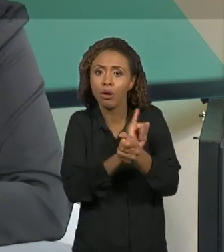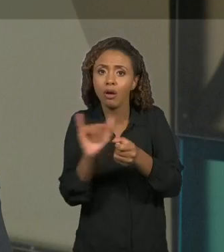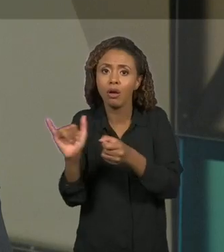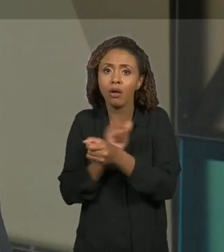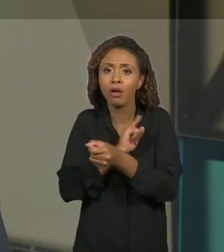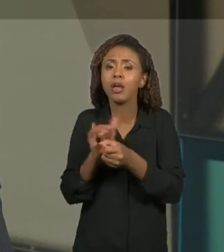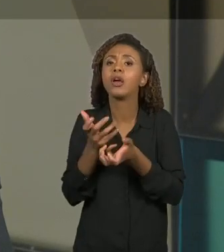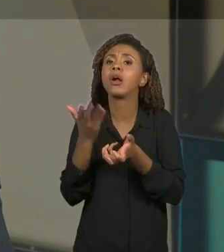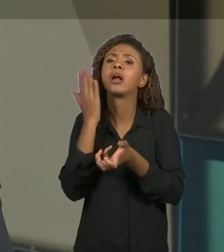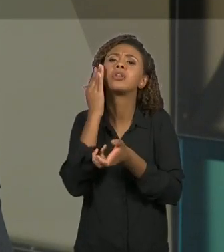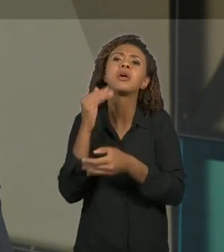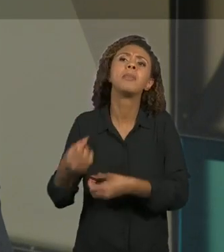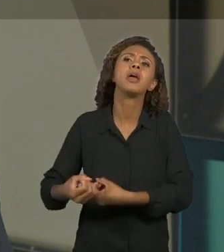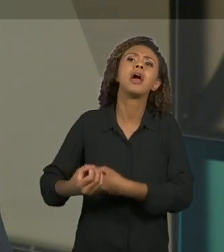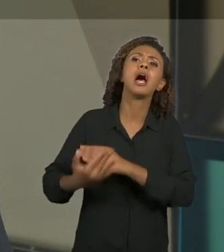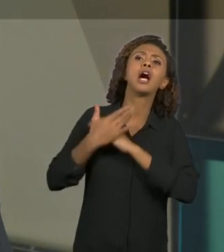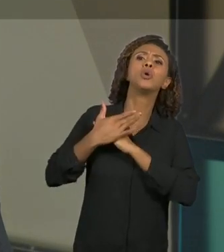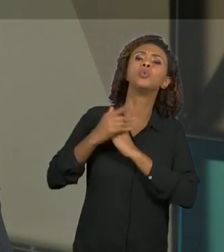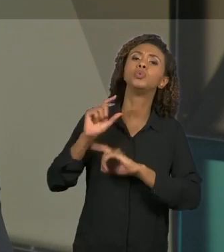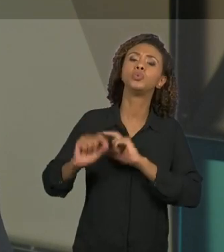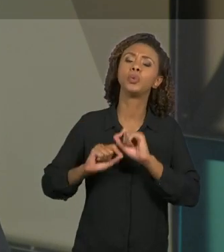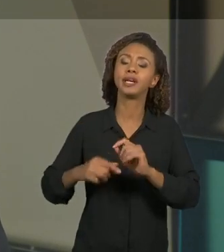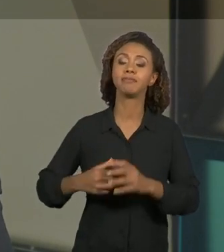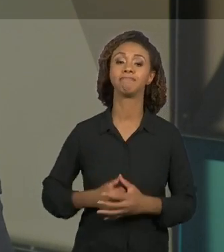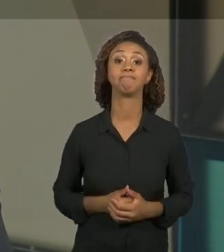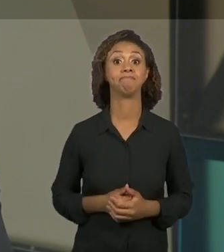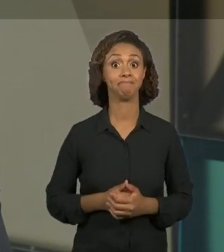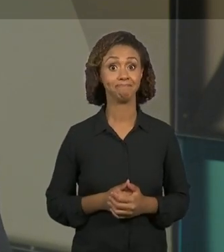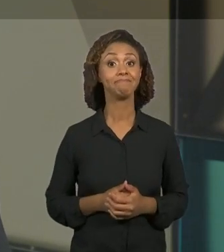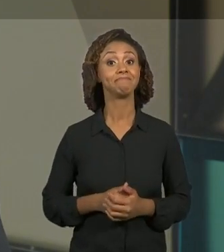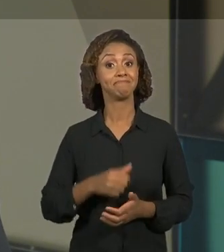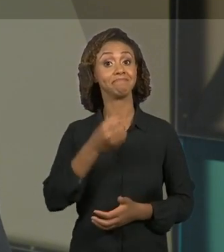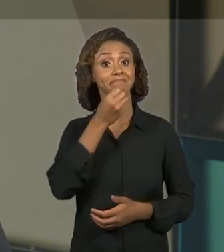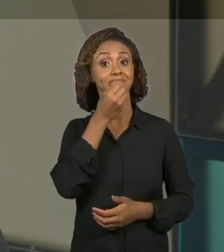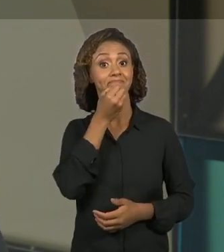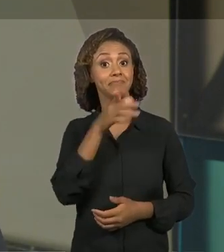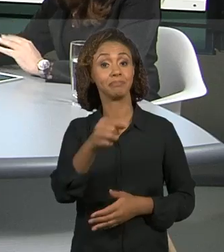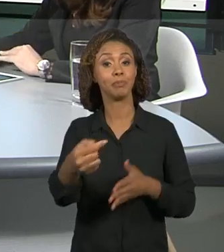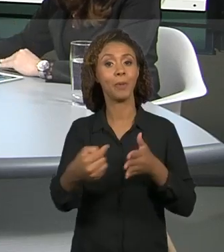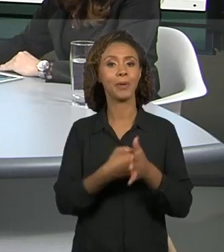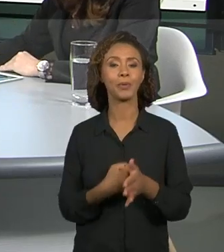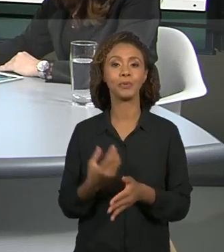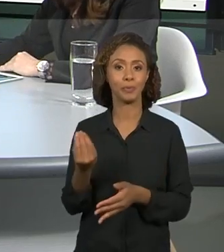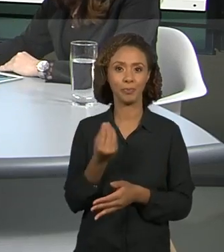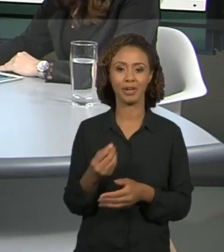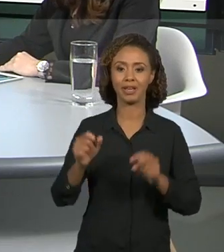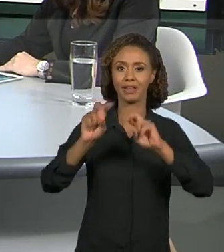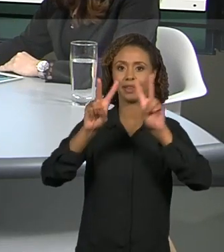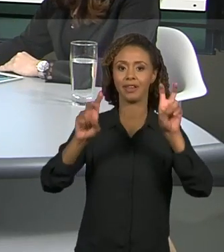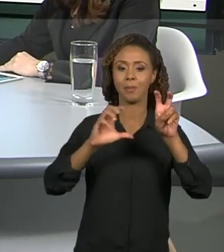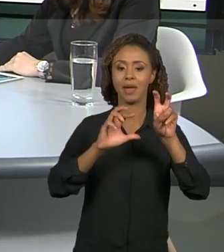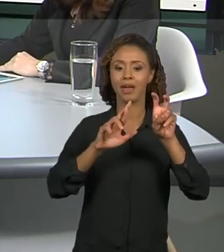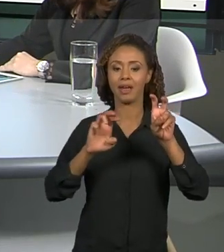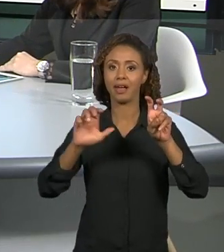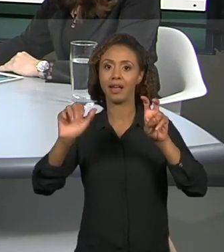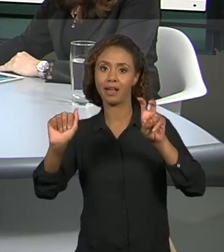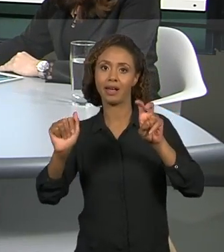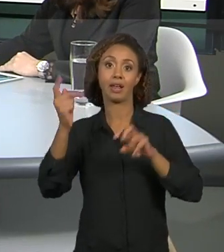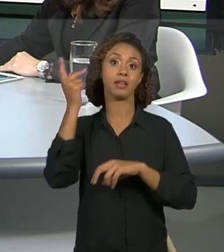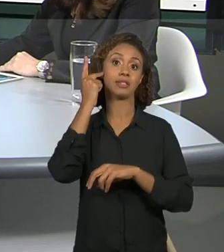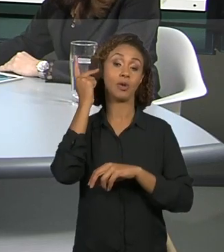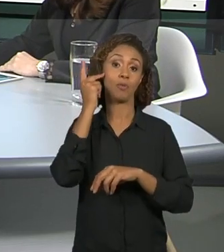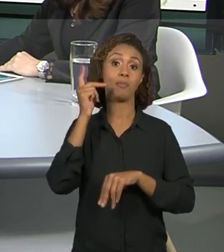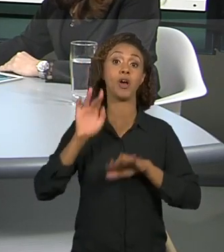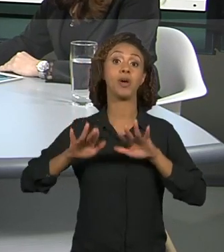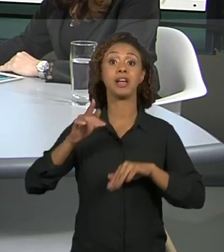os benefícios é muito importante eu pergunta quando você fala de criação paulo geralmente as pessoas fazem